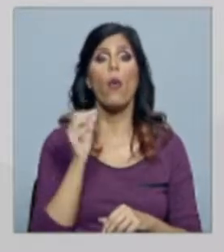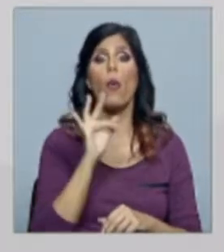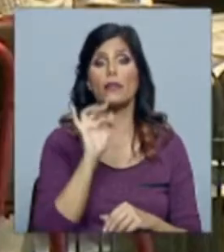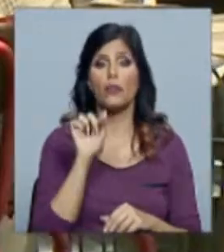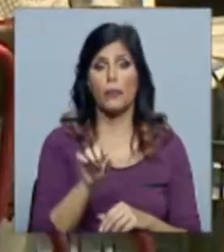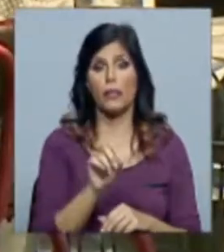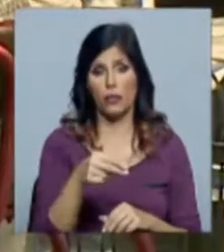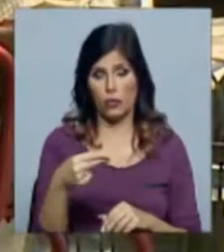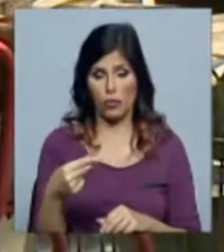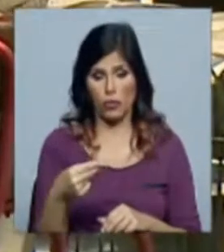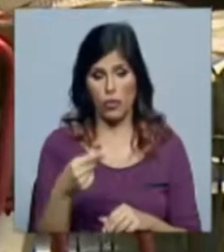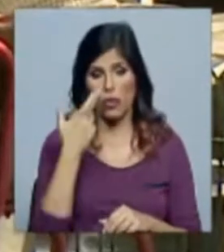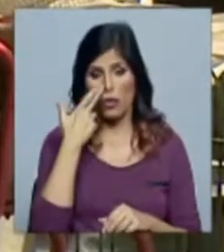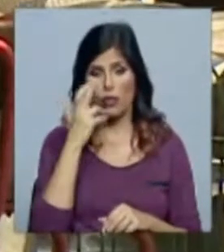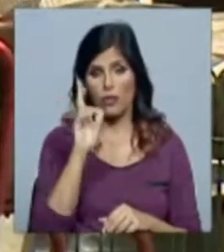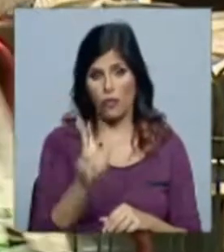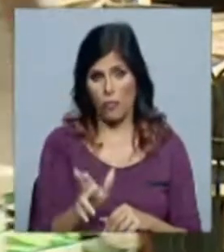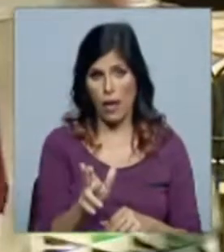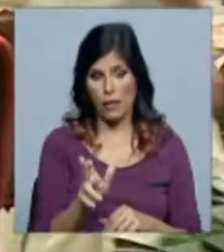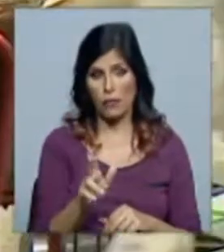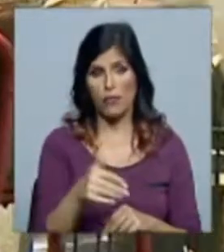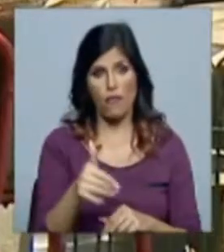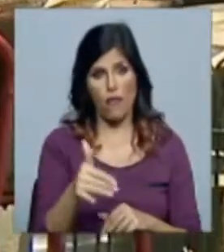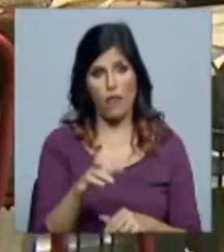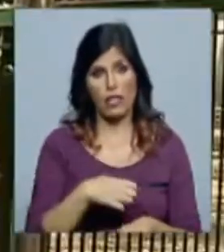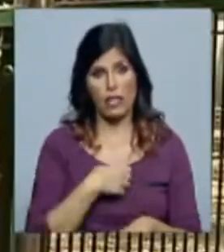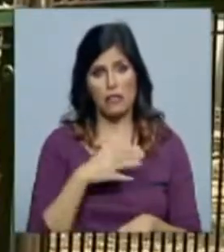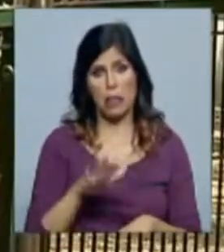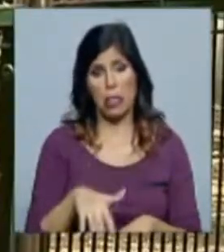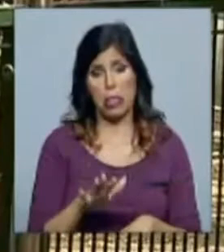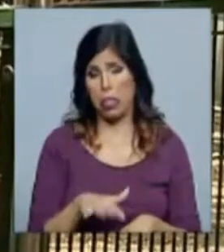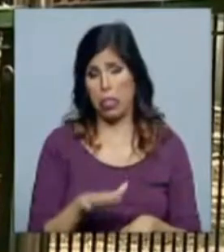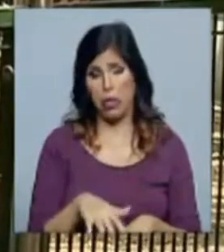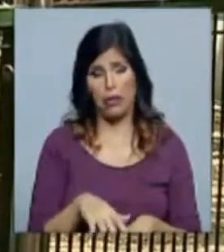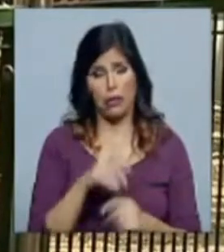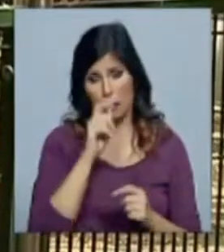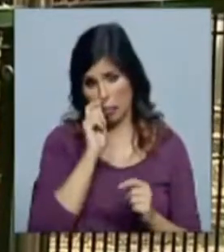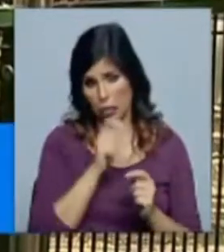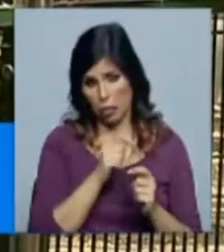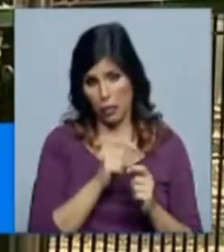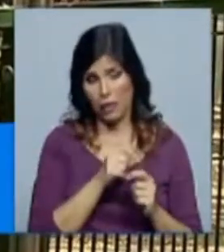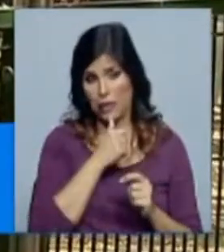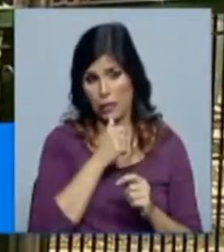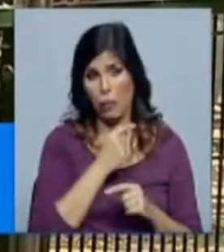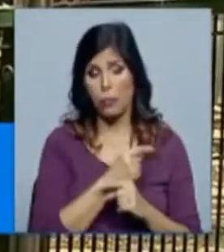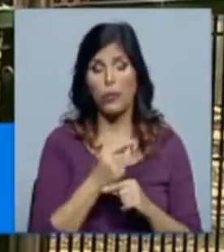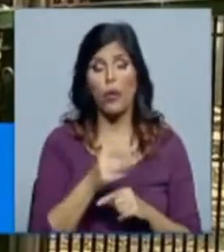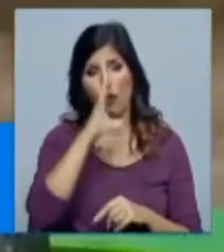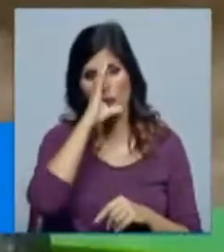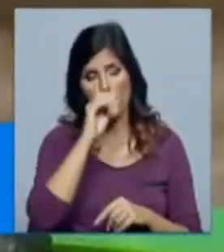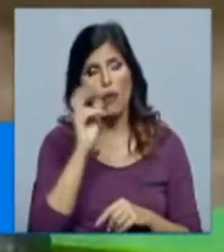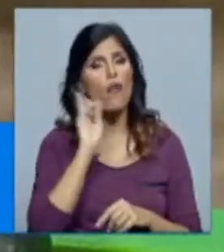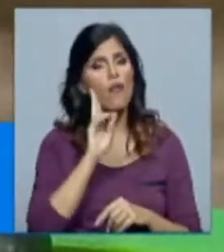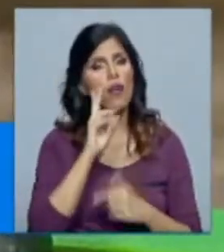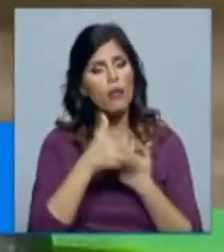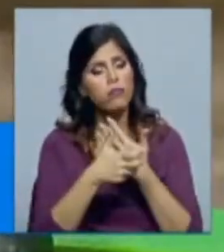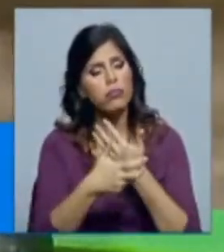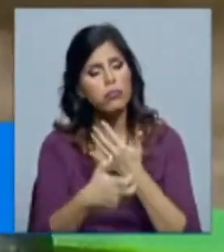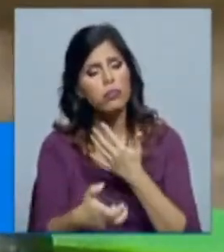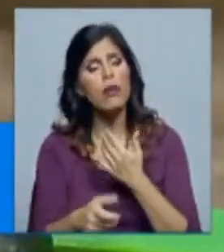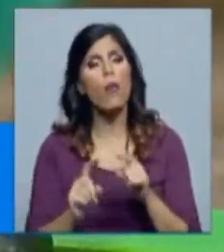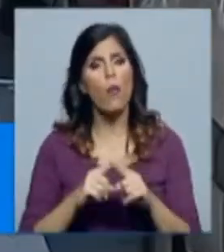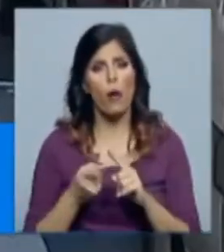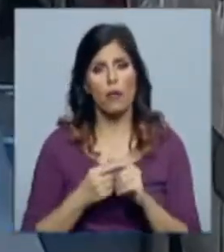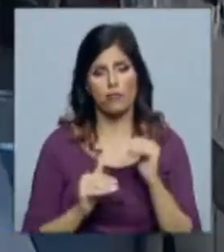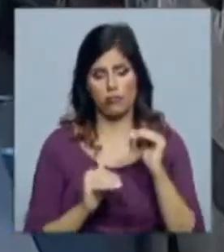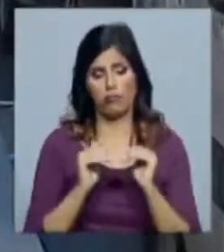euros os pensionistas ainda deverão sentir menos esta medida já que segundo o governo o valor retido ao longo do ano